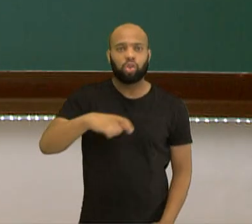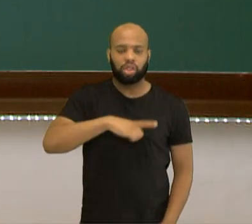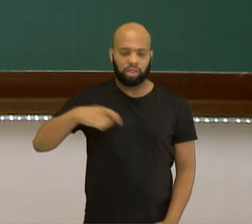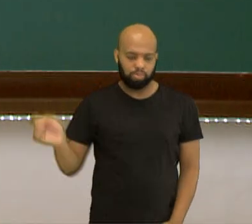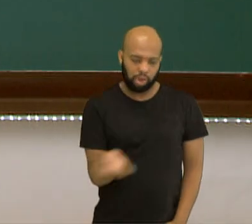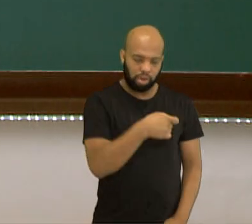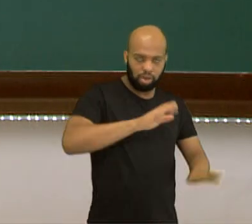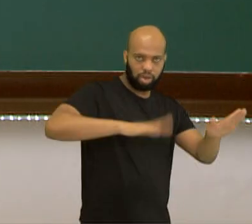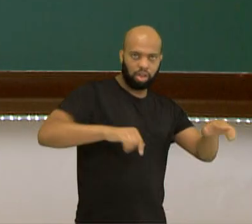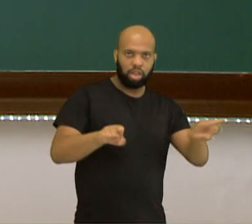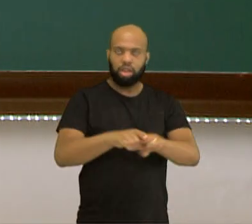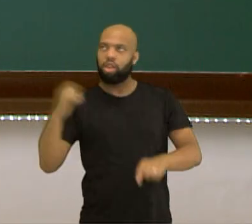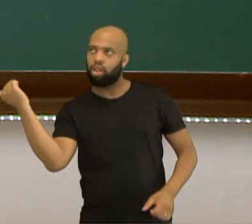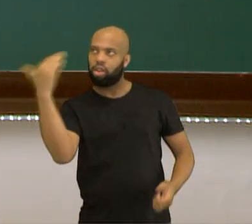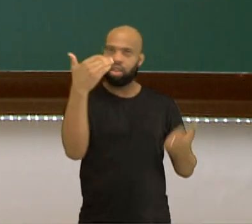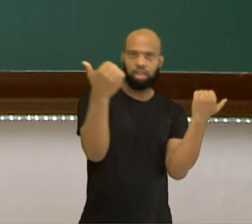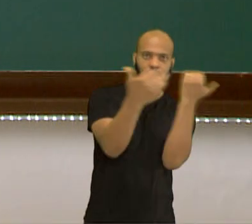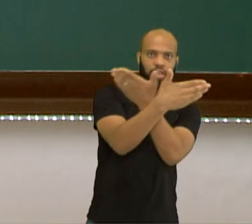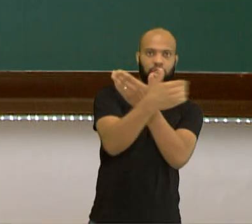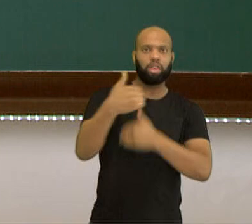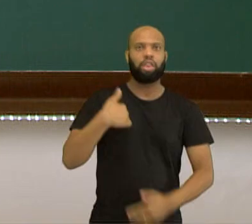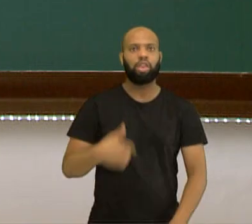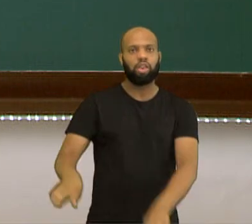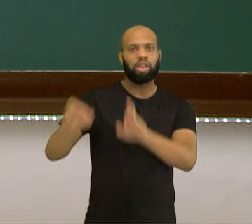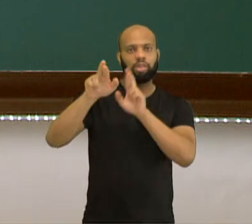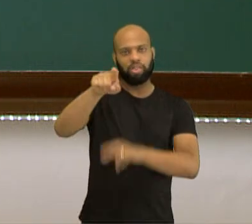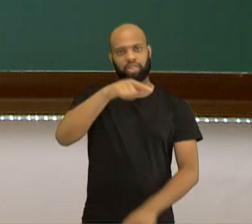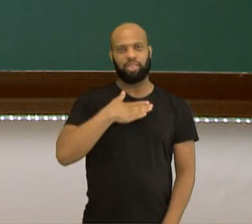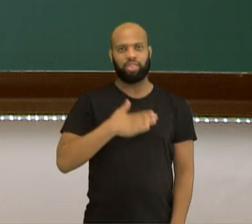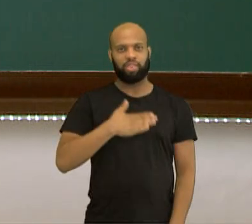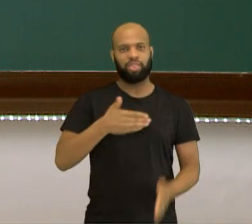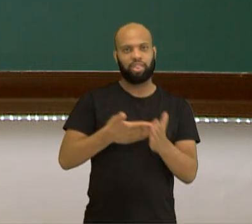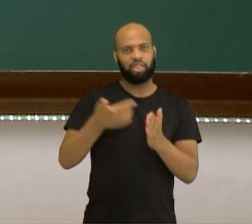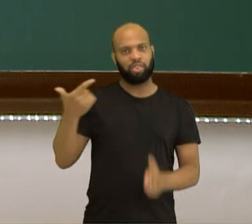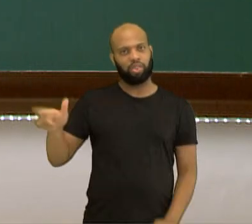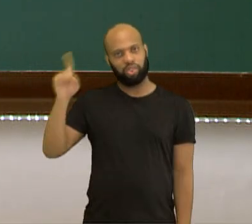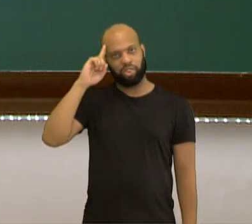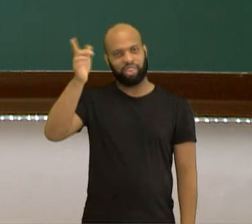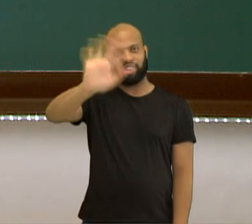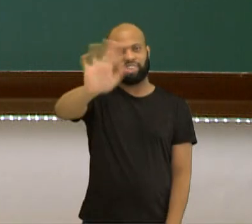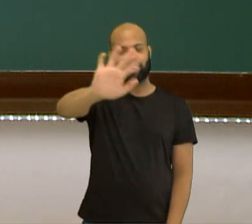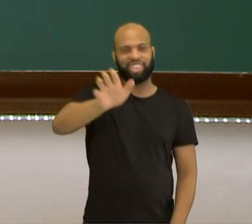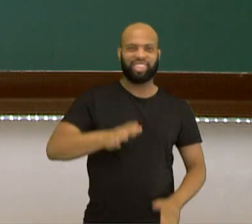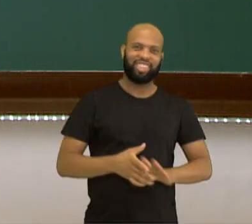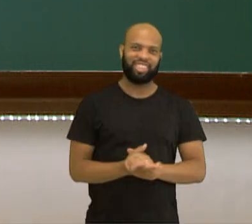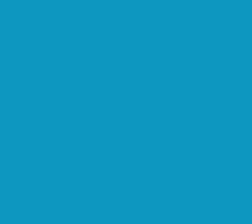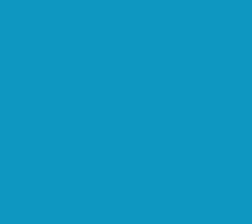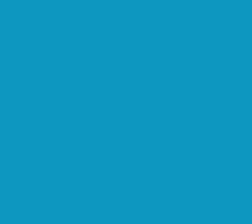frescobol e o mambol. Espero que vocês tenham gostado. Até breve!